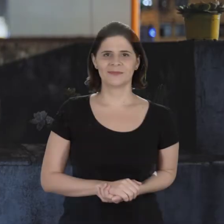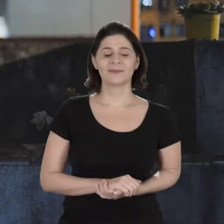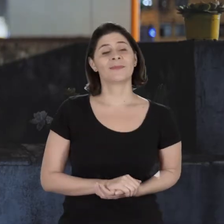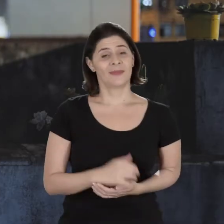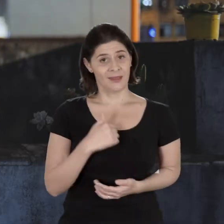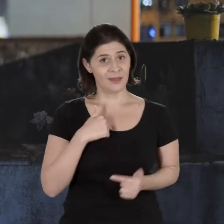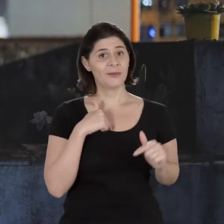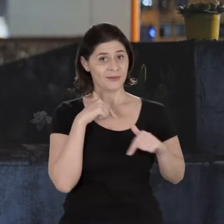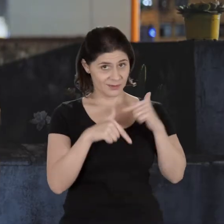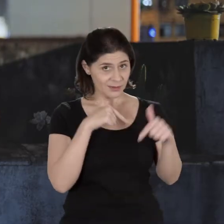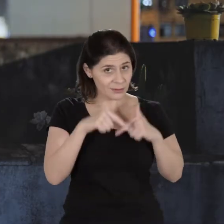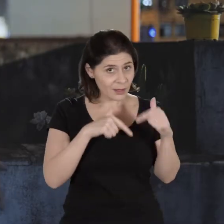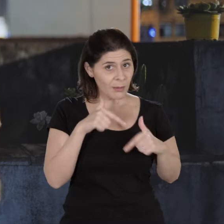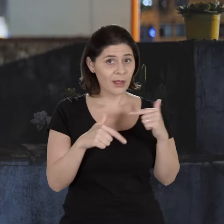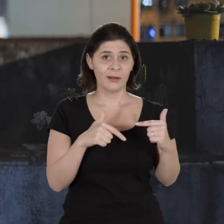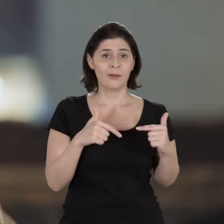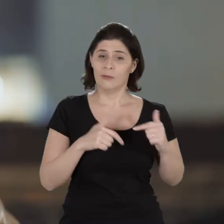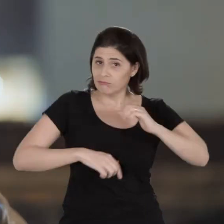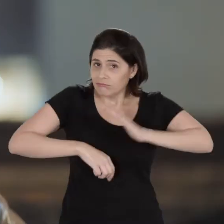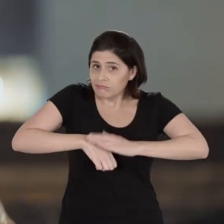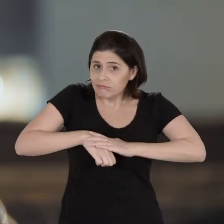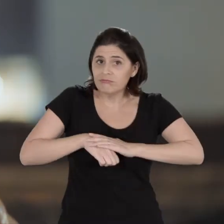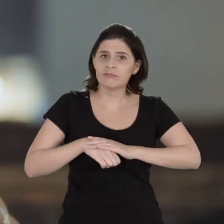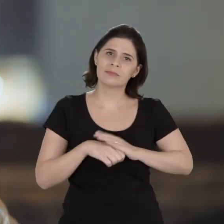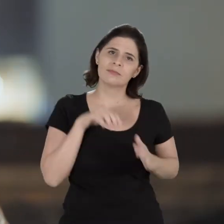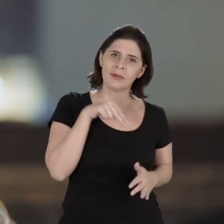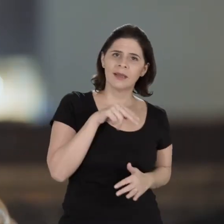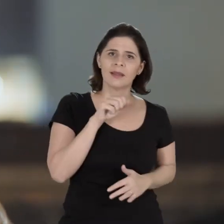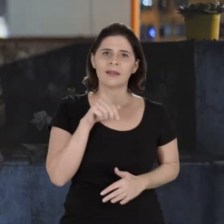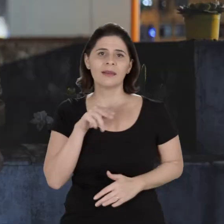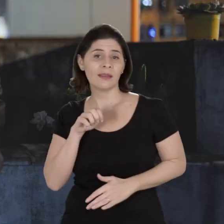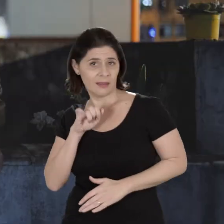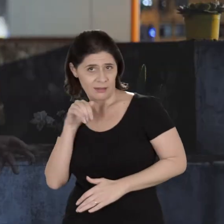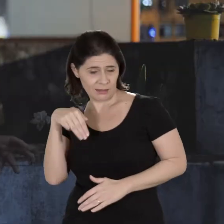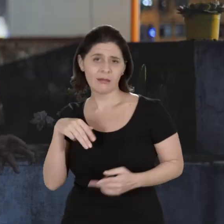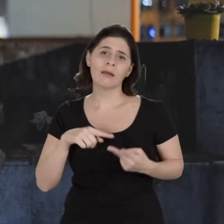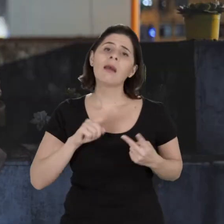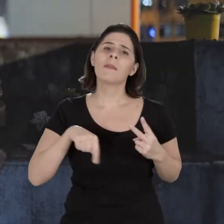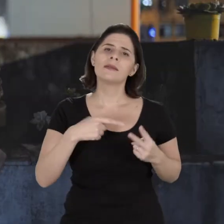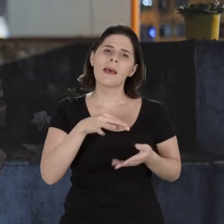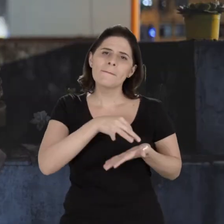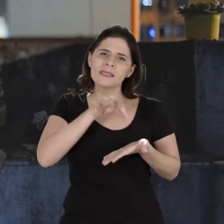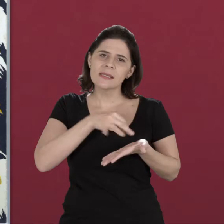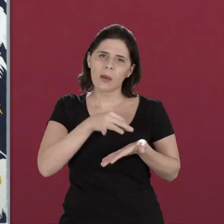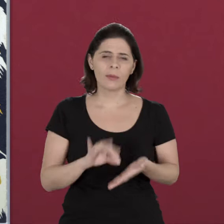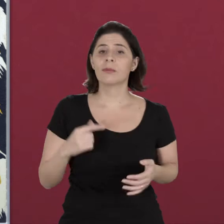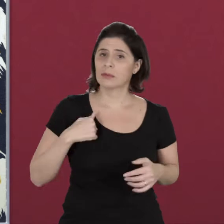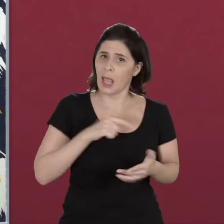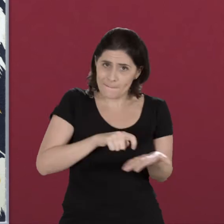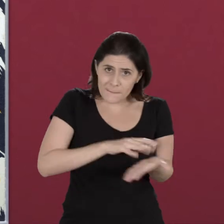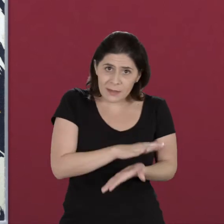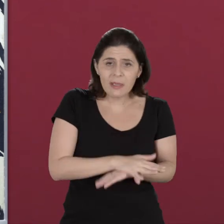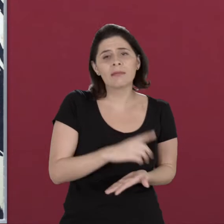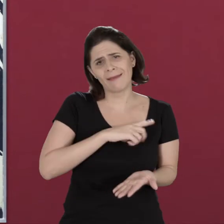Eu trabalho, quando eu estou produzindo, praticamente só com nanquim e pincel. E na hora de imprimir, tem várias coisas, né? A fixação